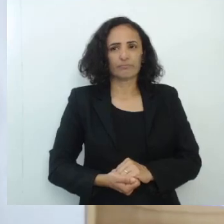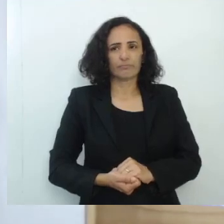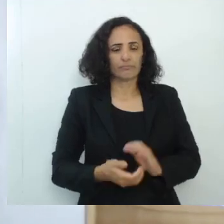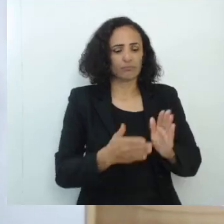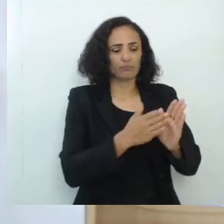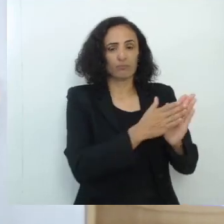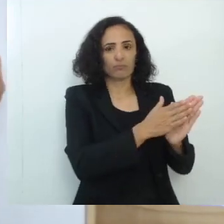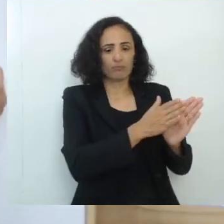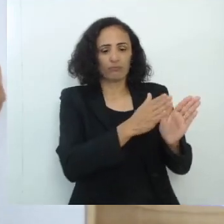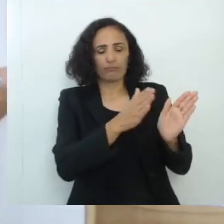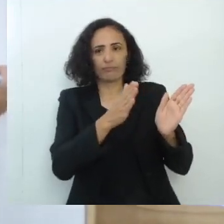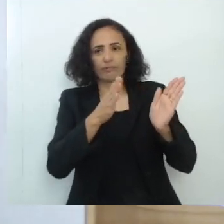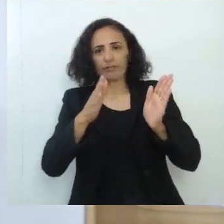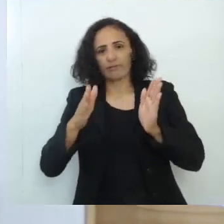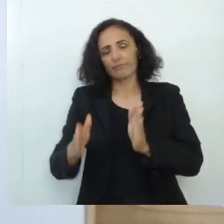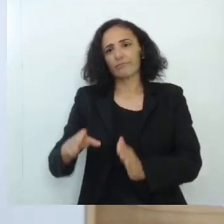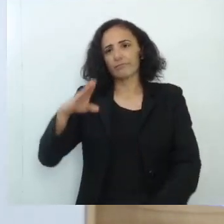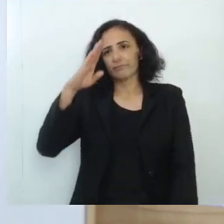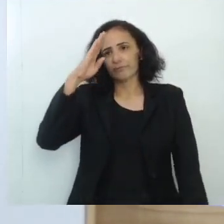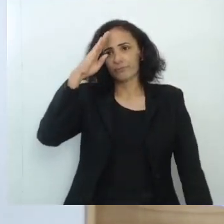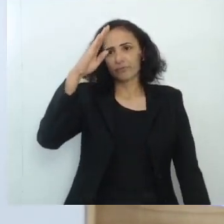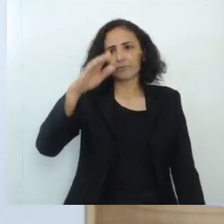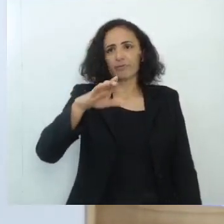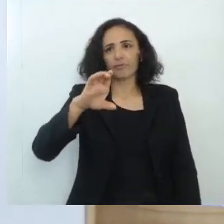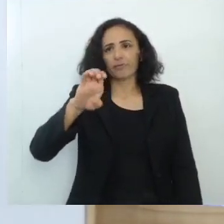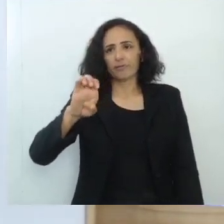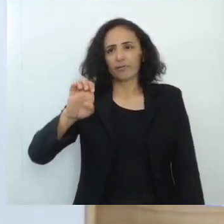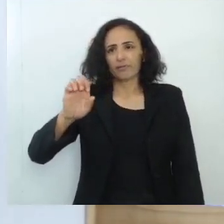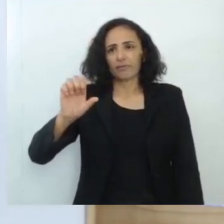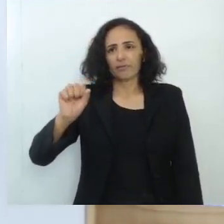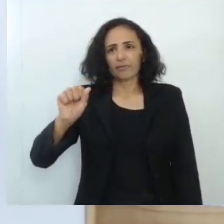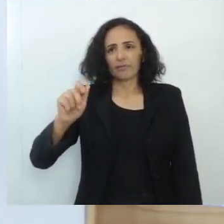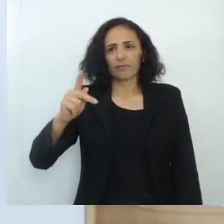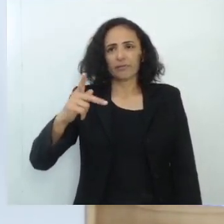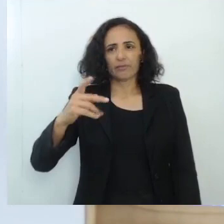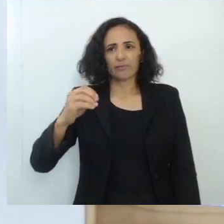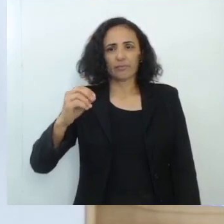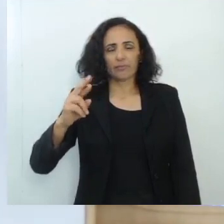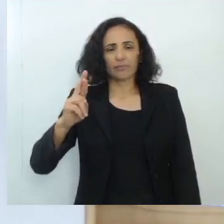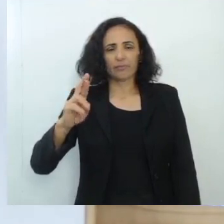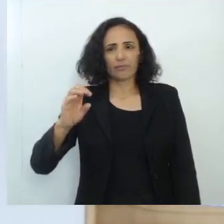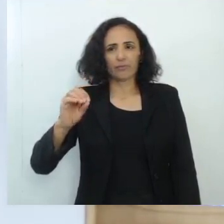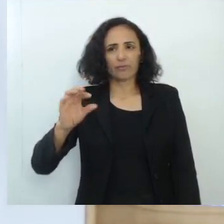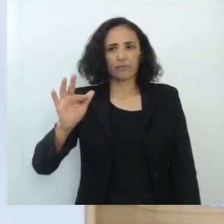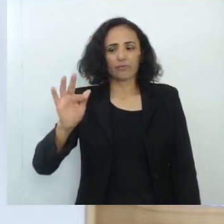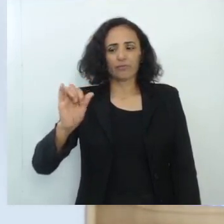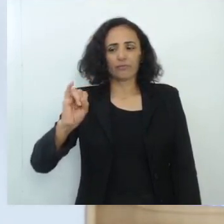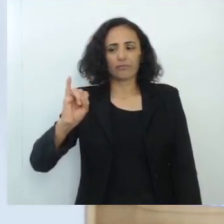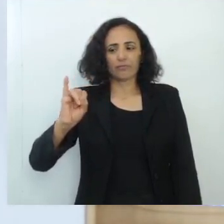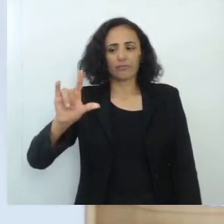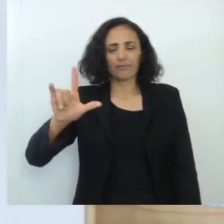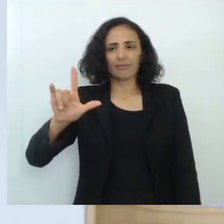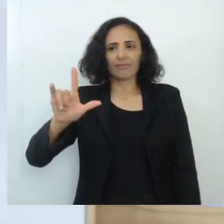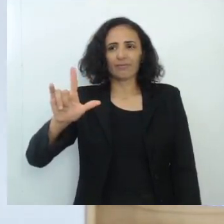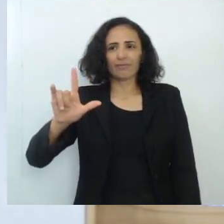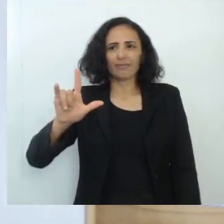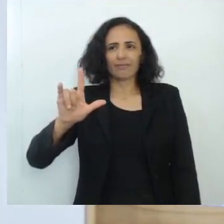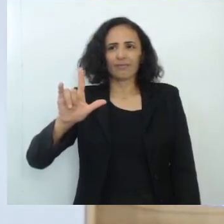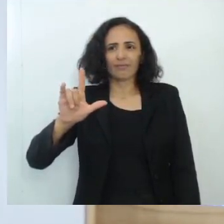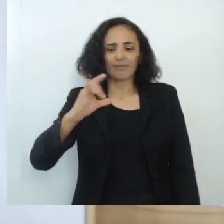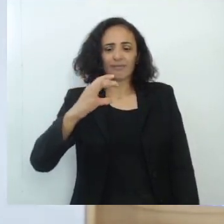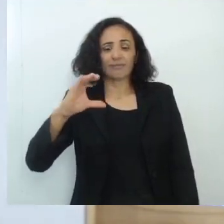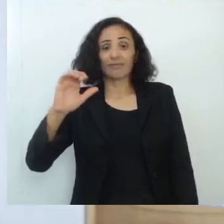esporofítica. Aí você pode dizer assim, tá, André, agora tu me complicou. O que é que tu tá querendo dizer com fase predominante esporofítica? É porque é o